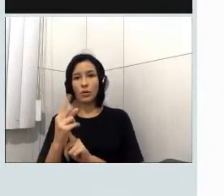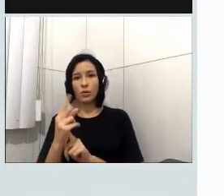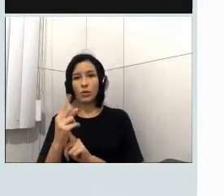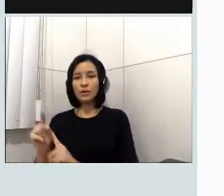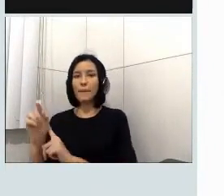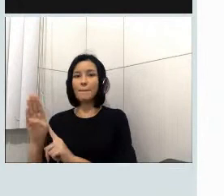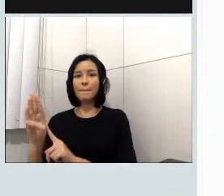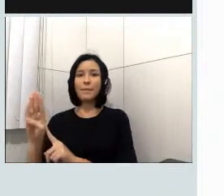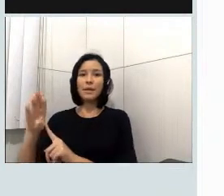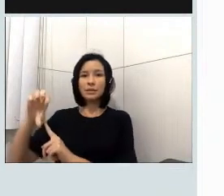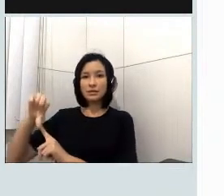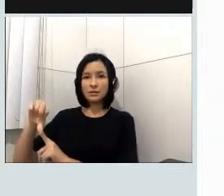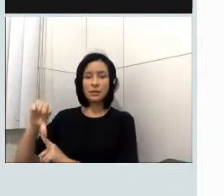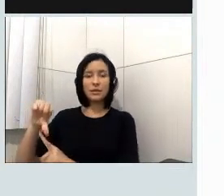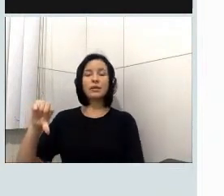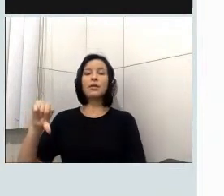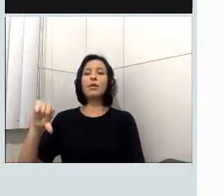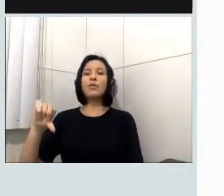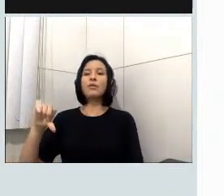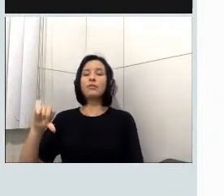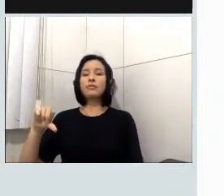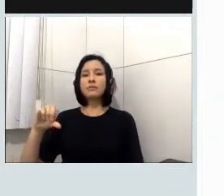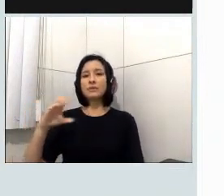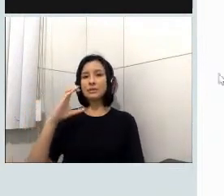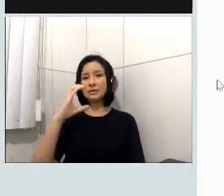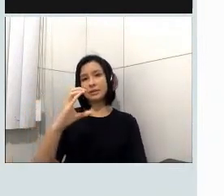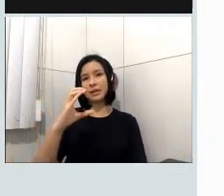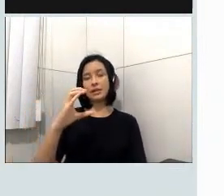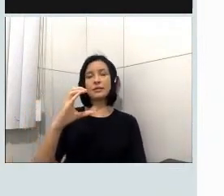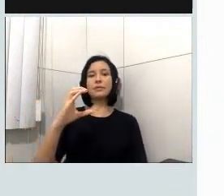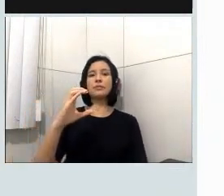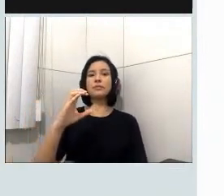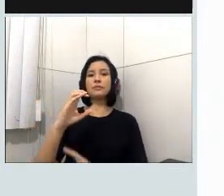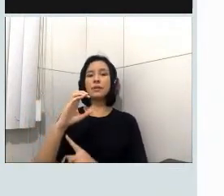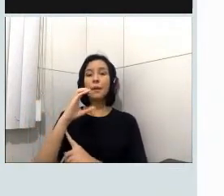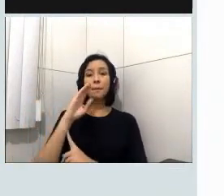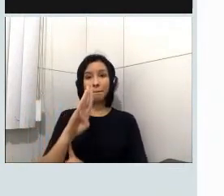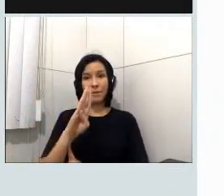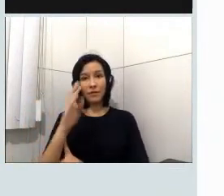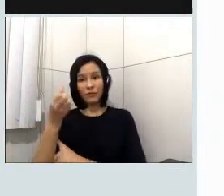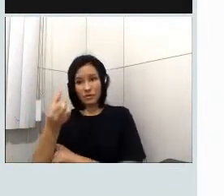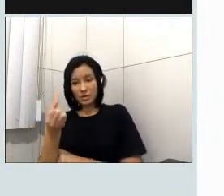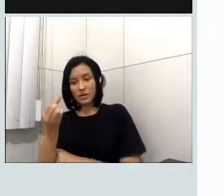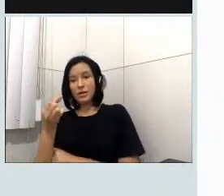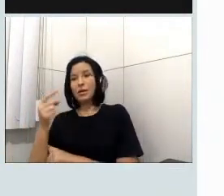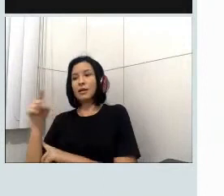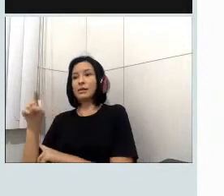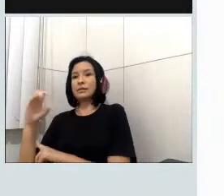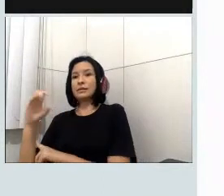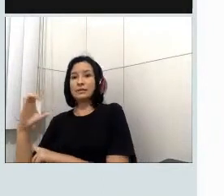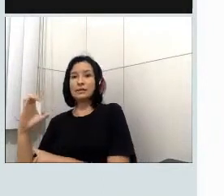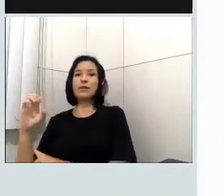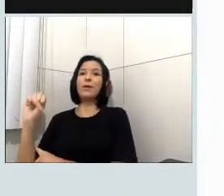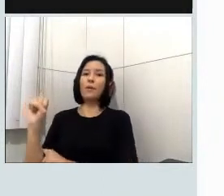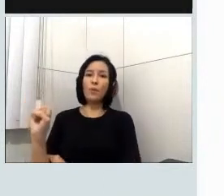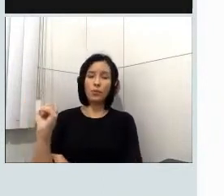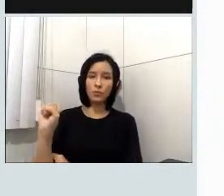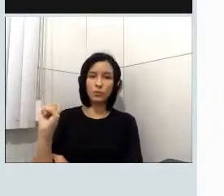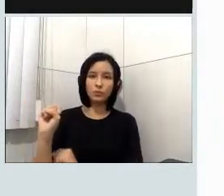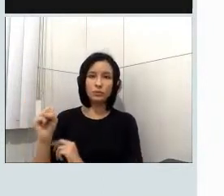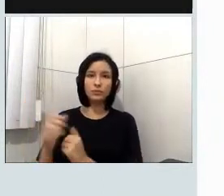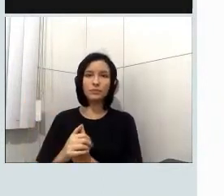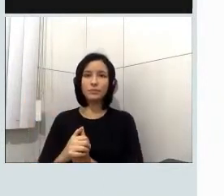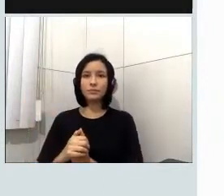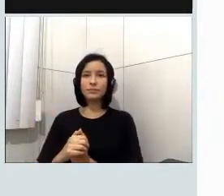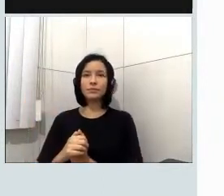3, C tem que ser 8. Quando B for 4, C tem que ser